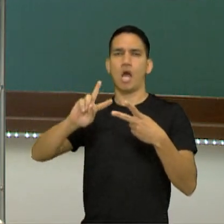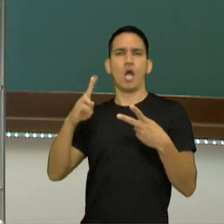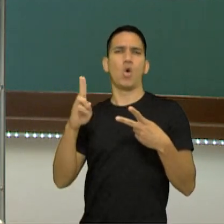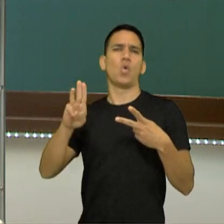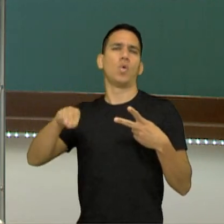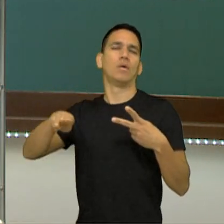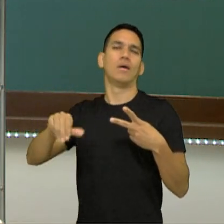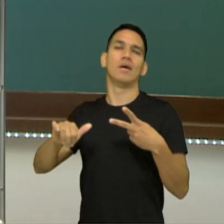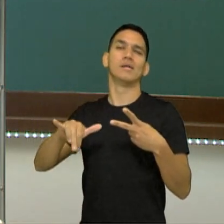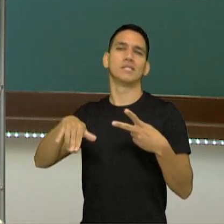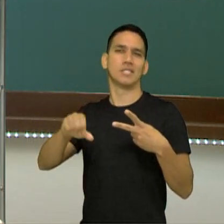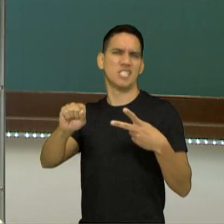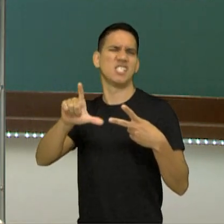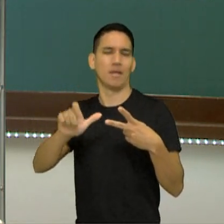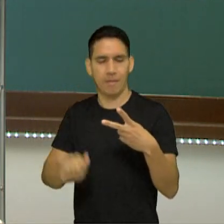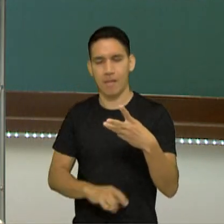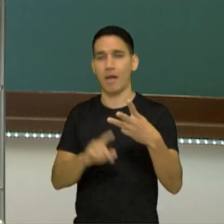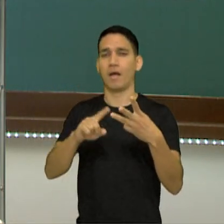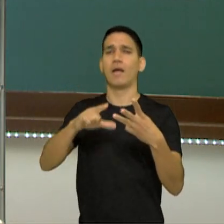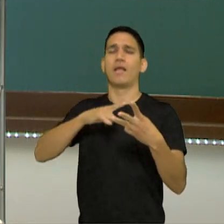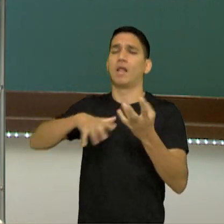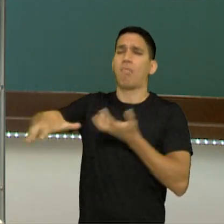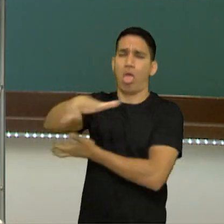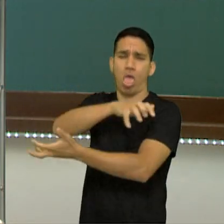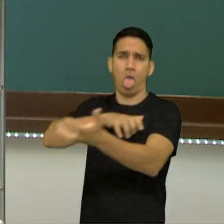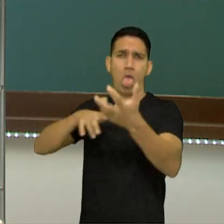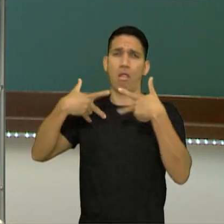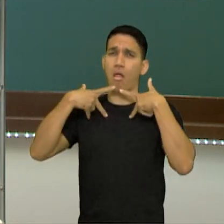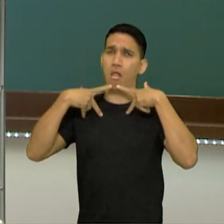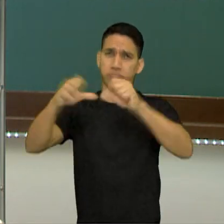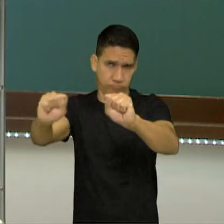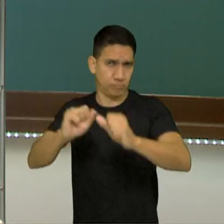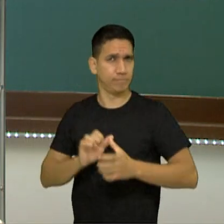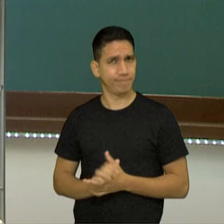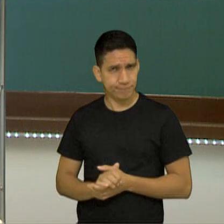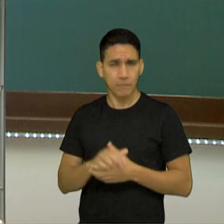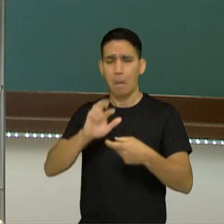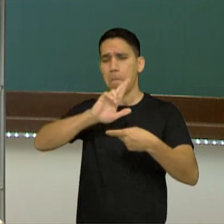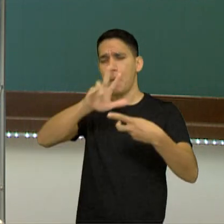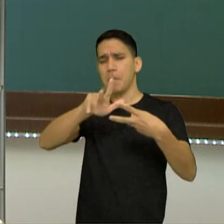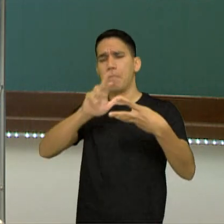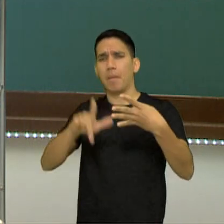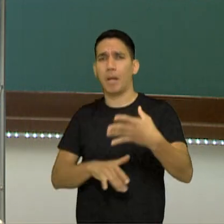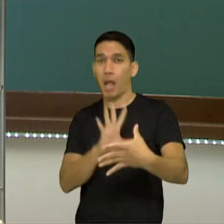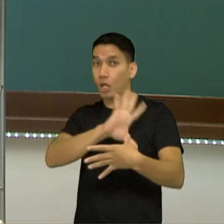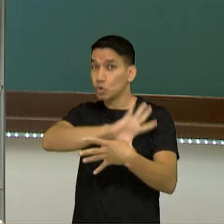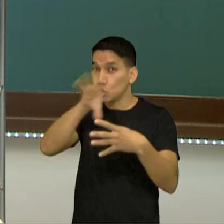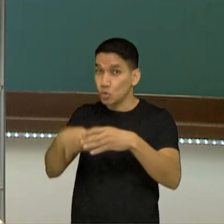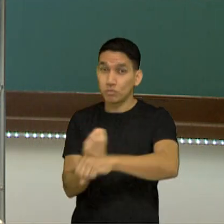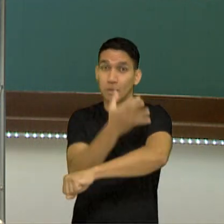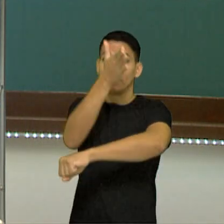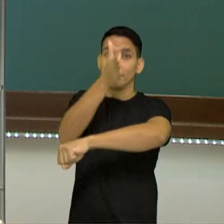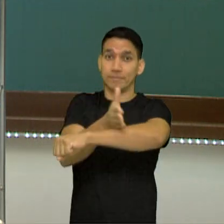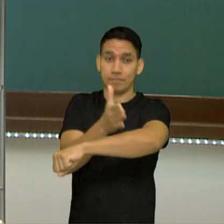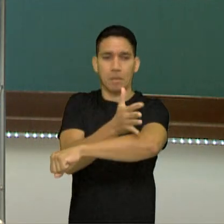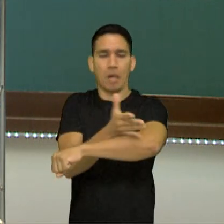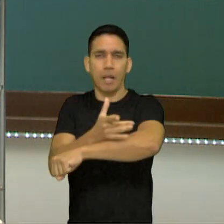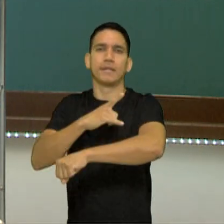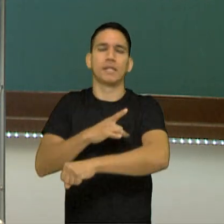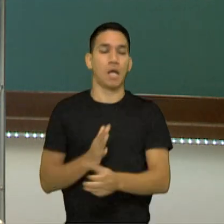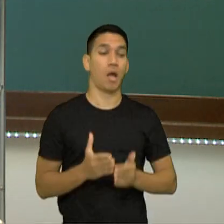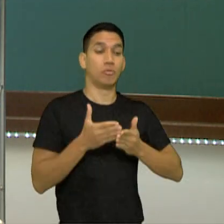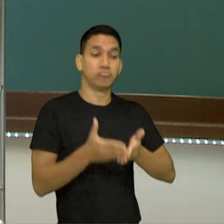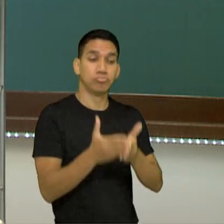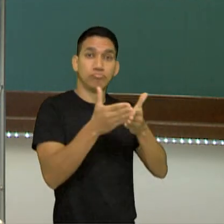Revolução, a Reforma Protestante. Então, tudo isso vai acontecer na Idade Média, as grandes navegações,